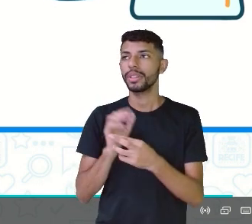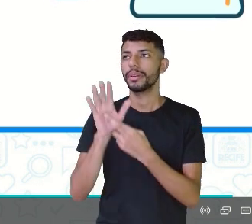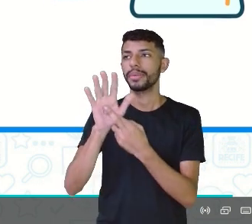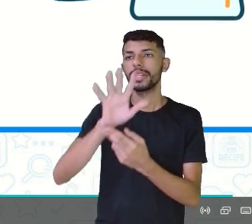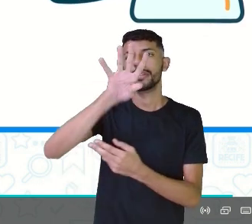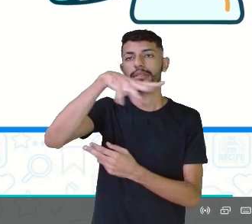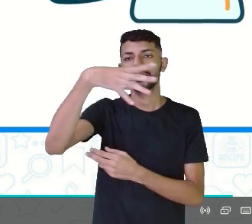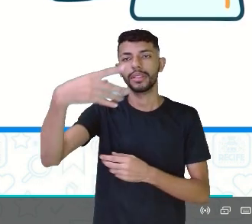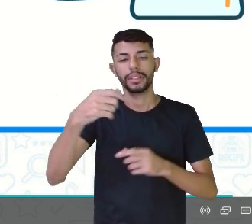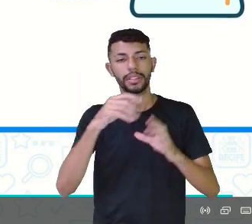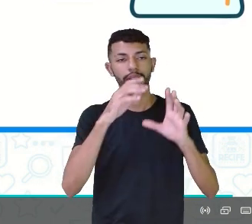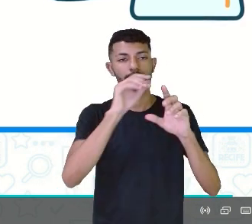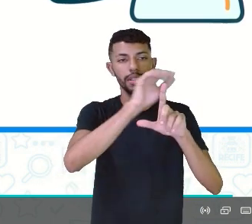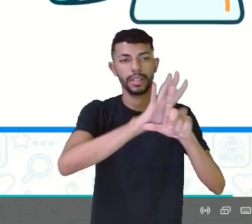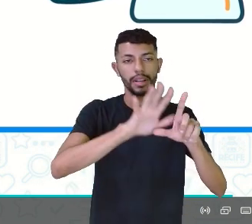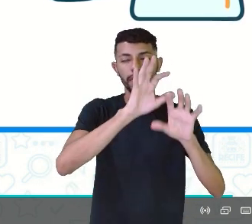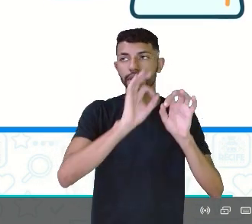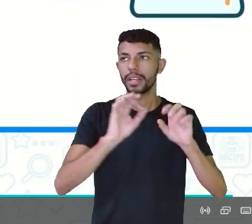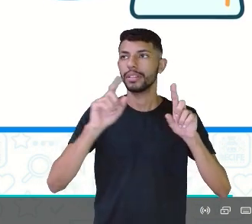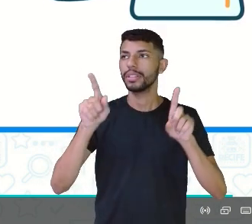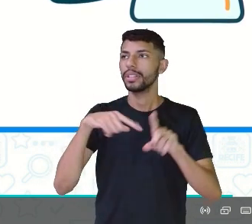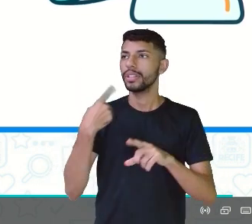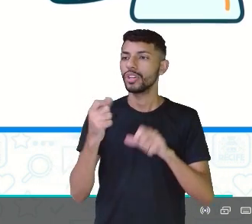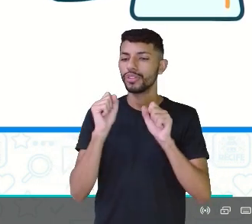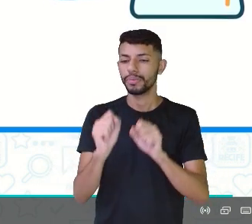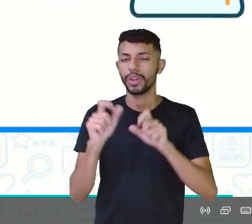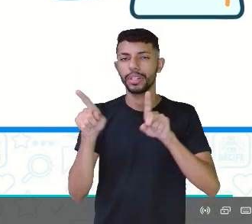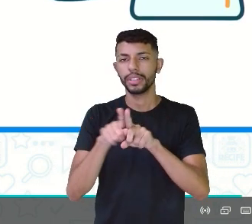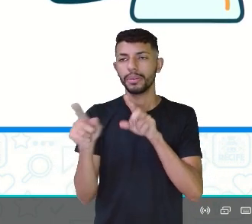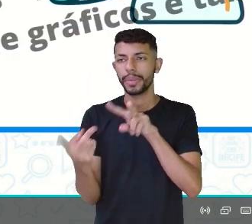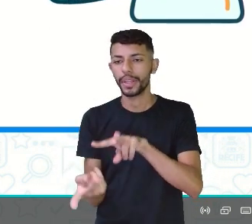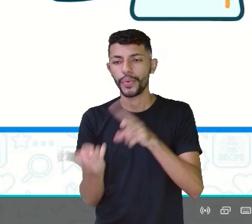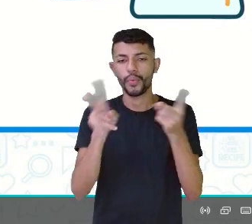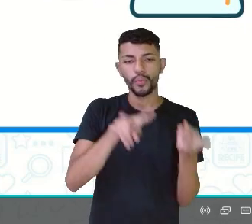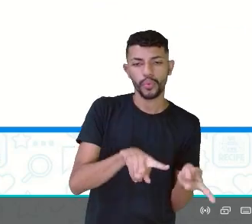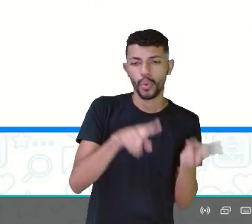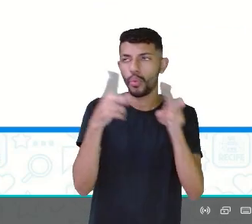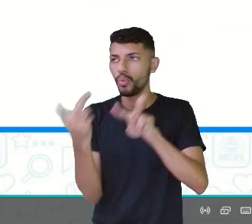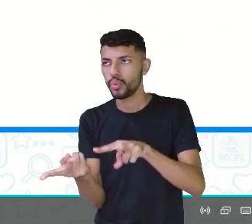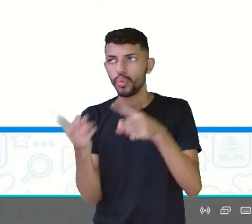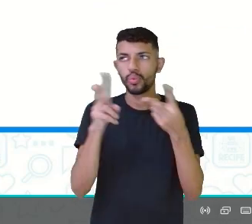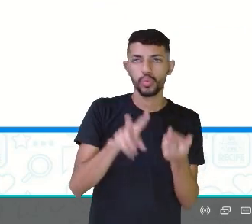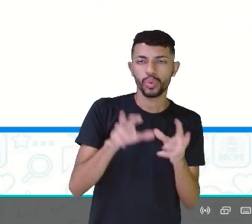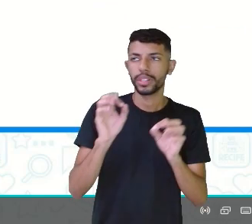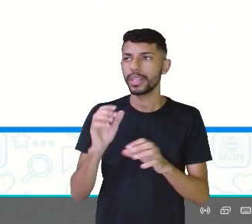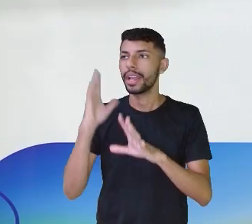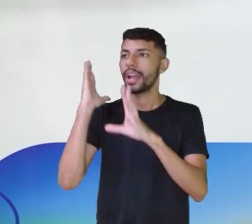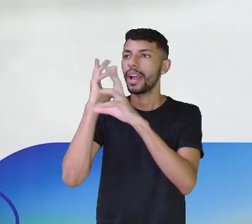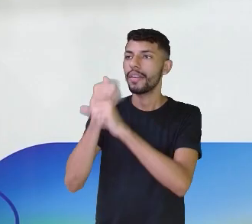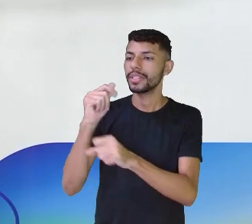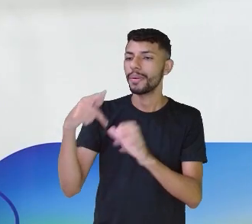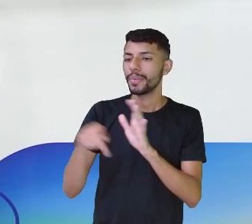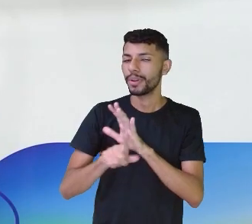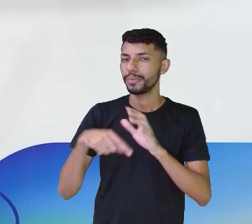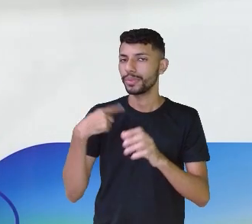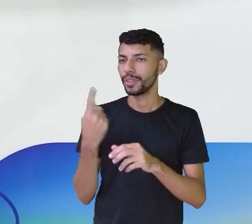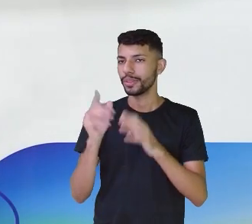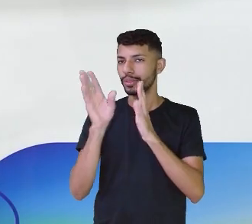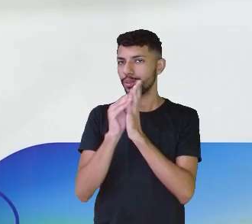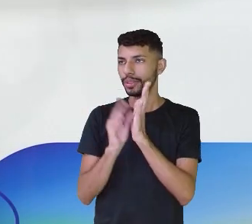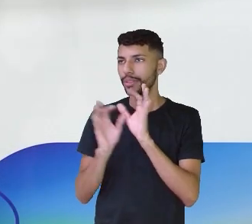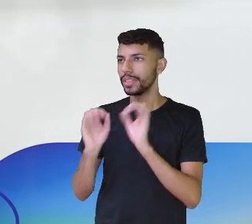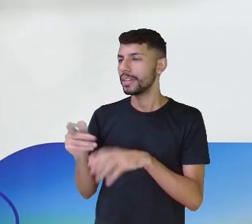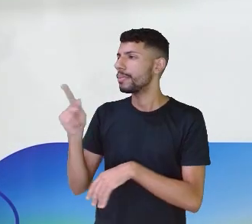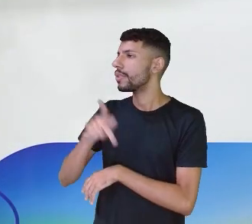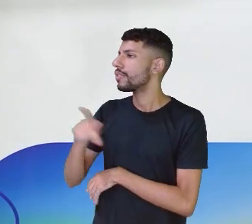tabelas e podemos fazer essa conversão. Aí é só uma revisão do que a gente já fez. Professora